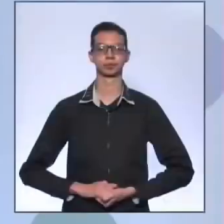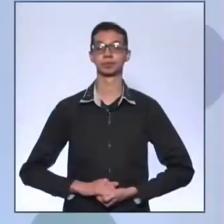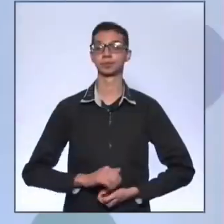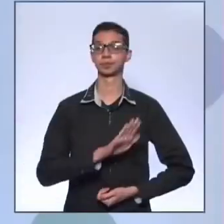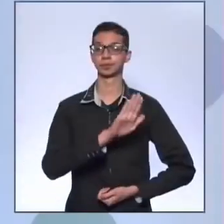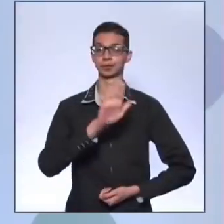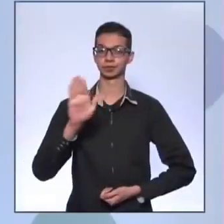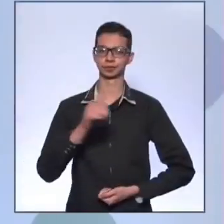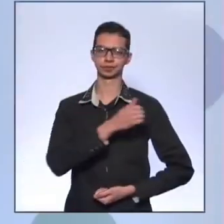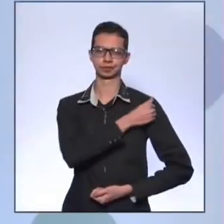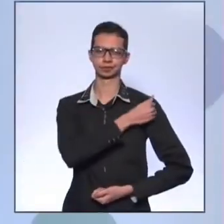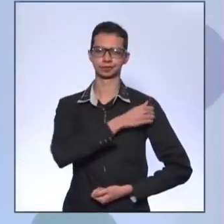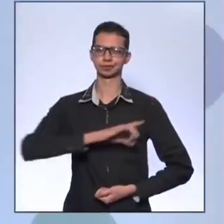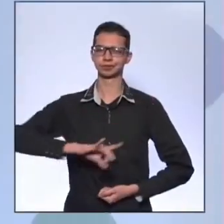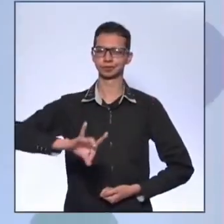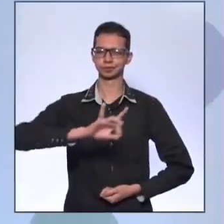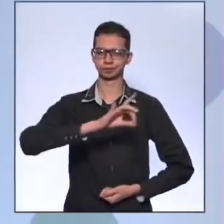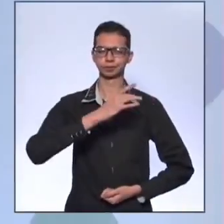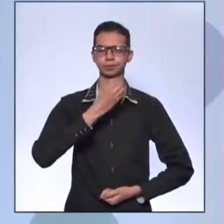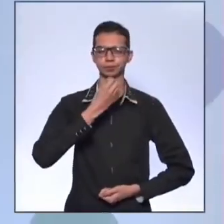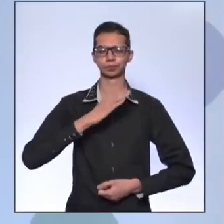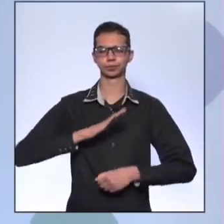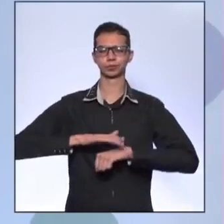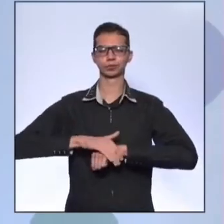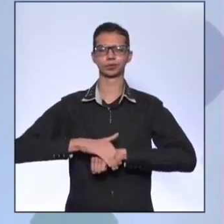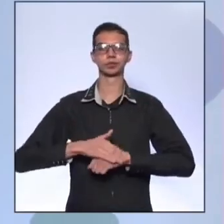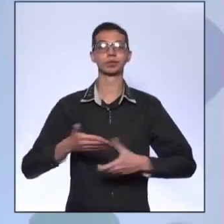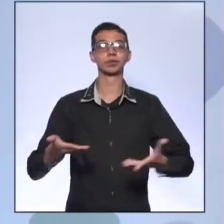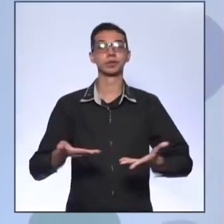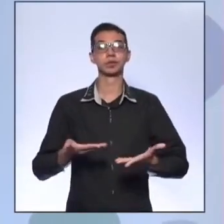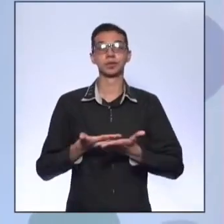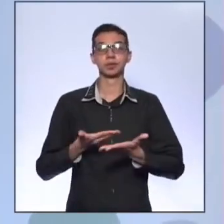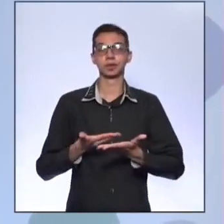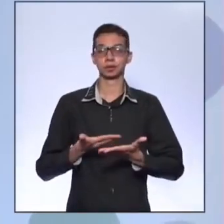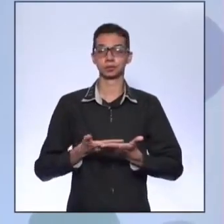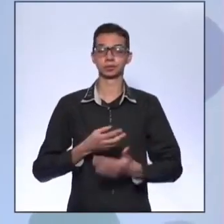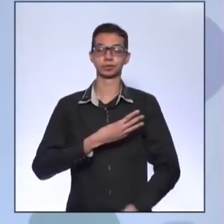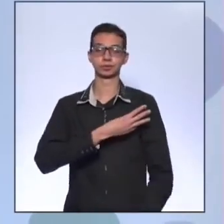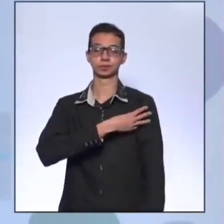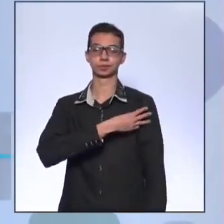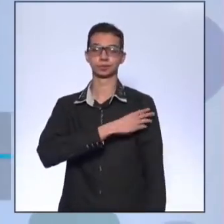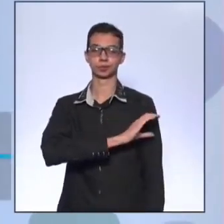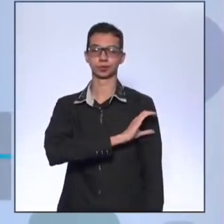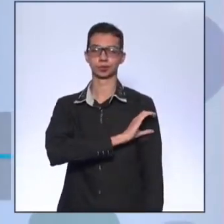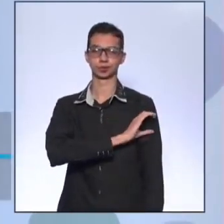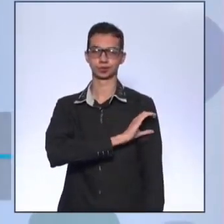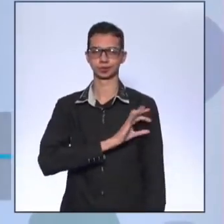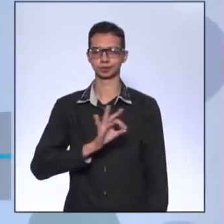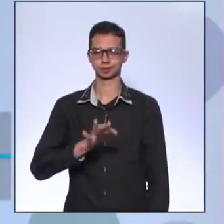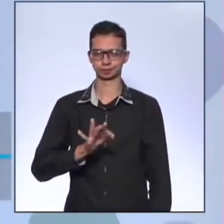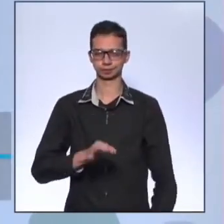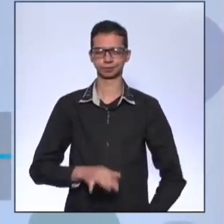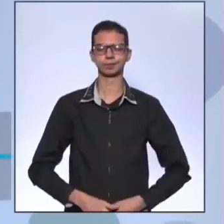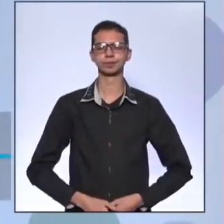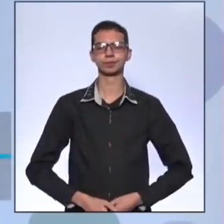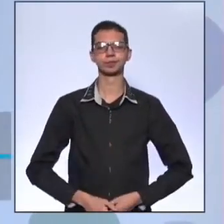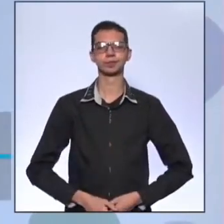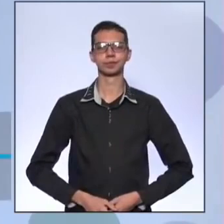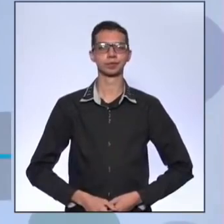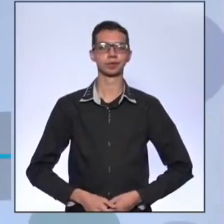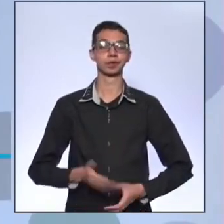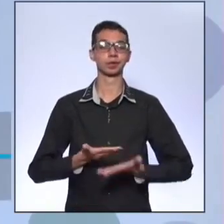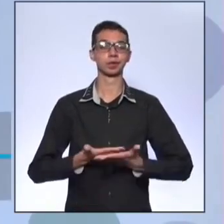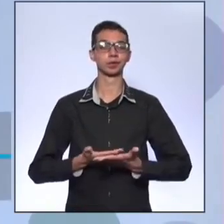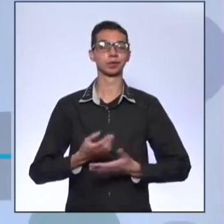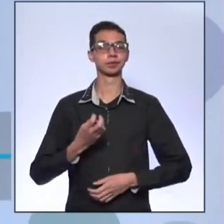Olá, alunos, boa noite. Esta é uma aula para a terceira série do ensino médio, a aula 3. O